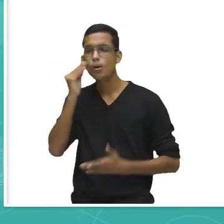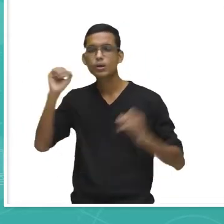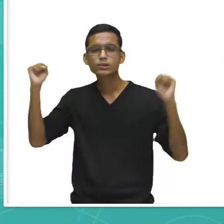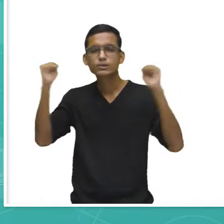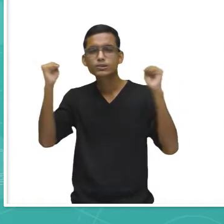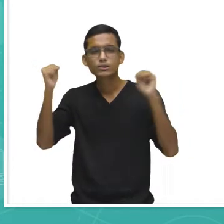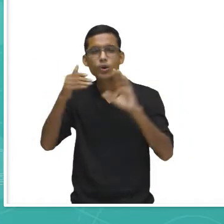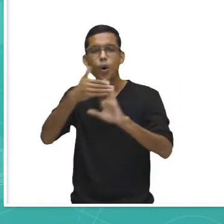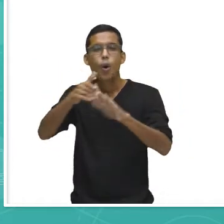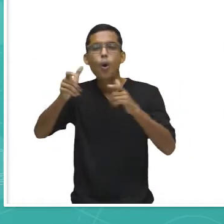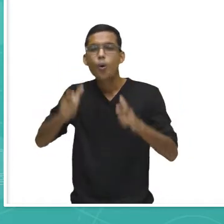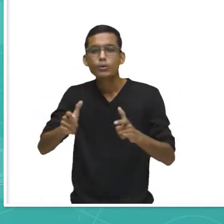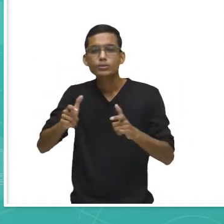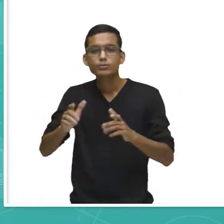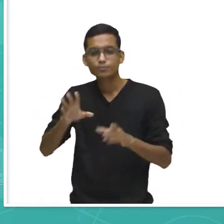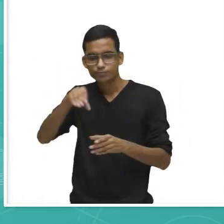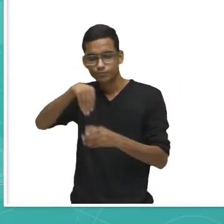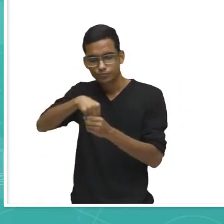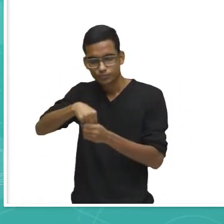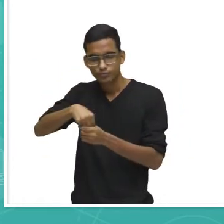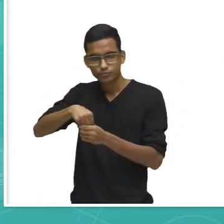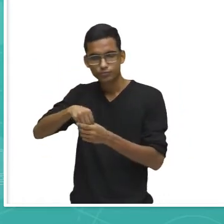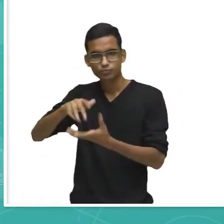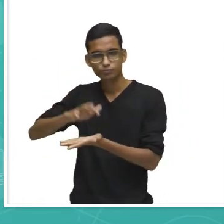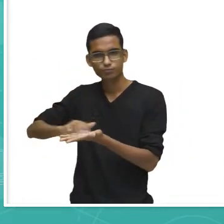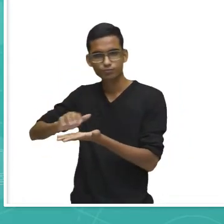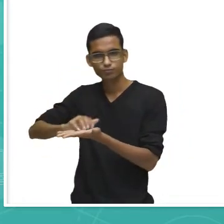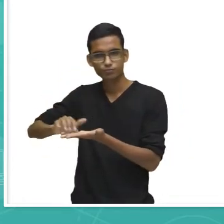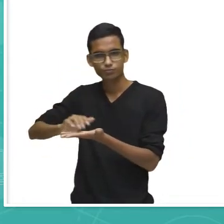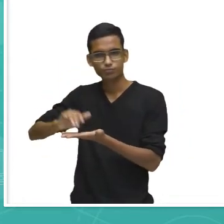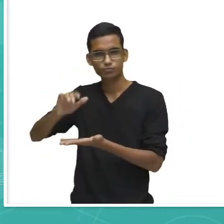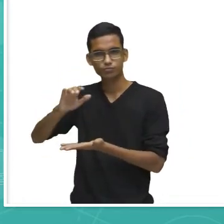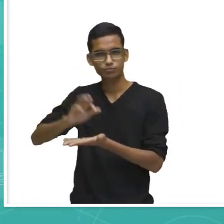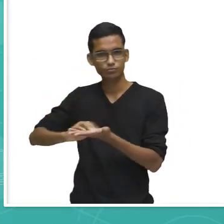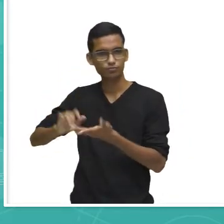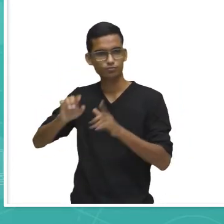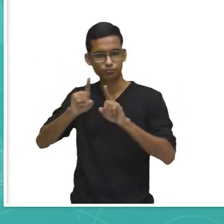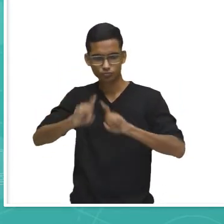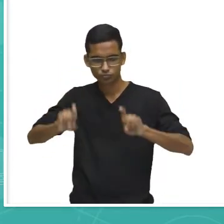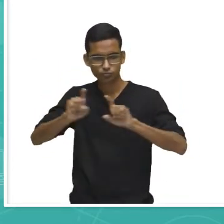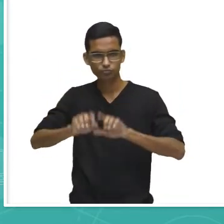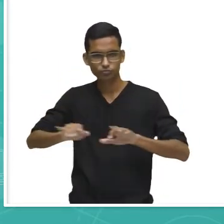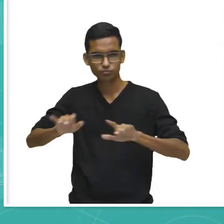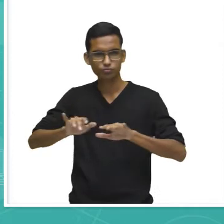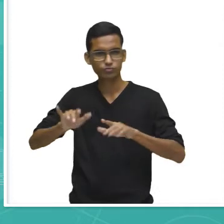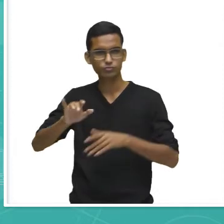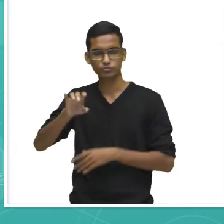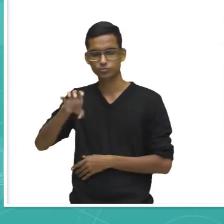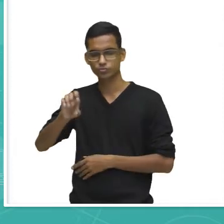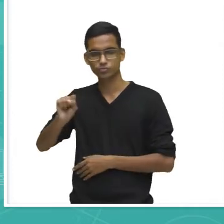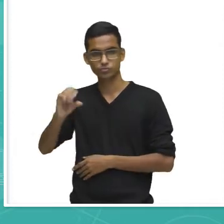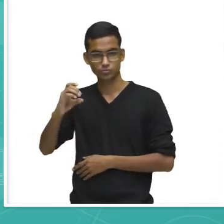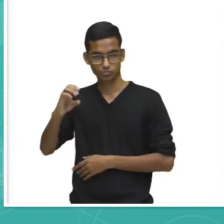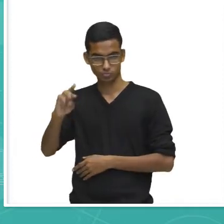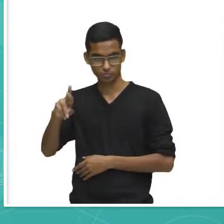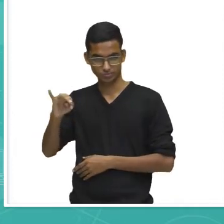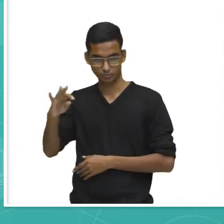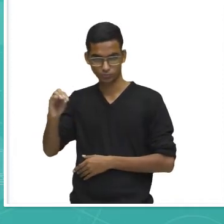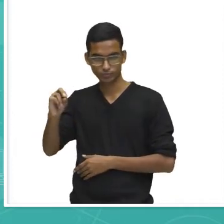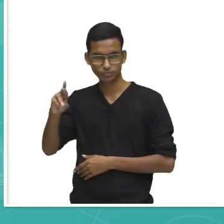Num escritório. E a gente sabe que nesse espaço, os profissionais, eles lidam mais com o quê?